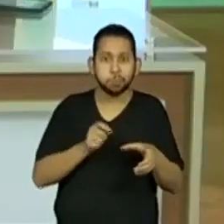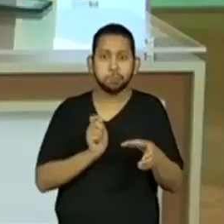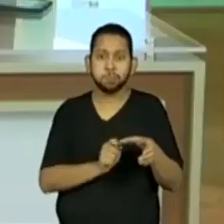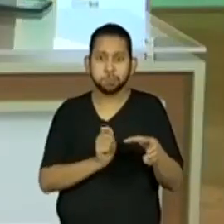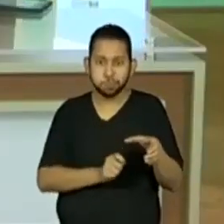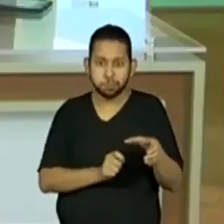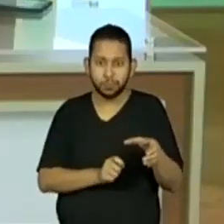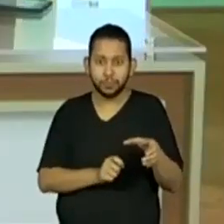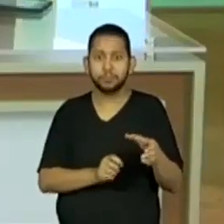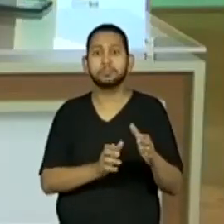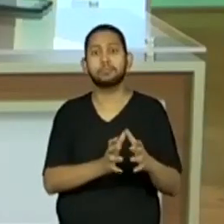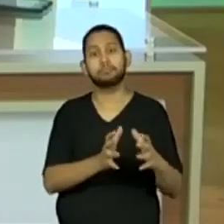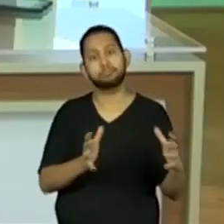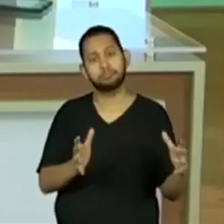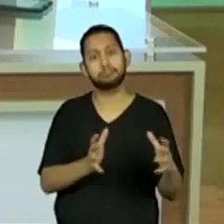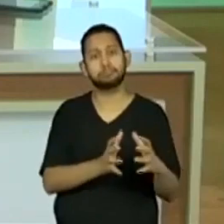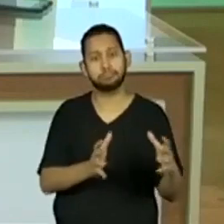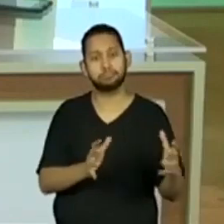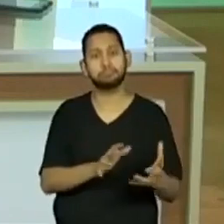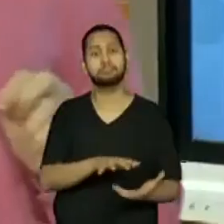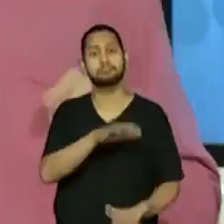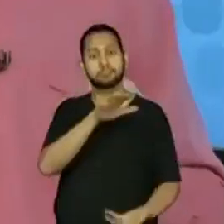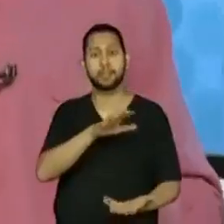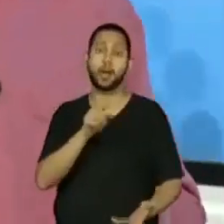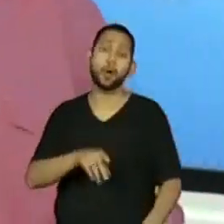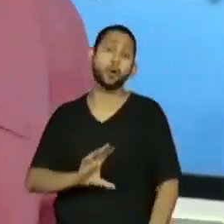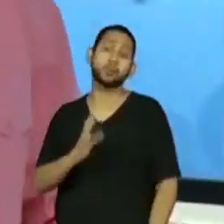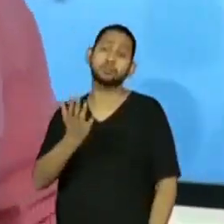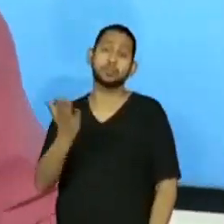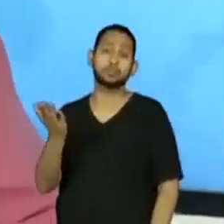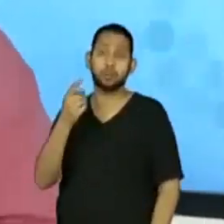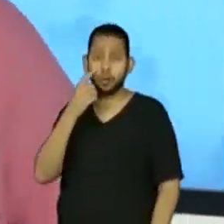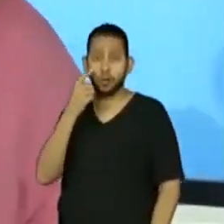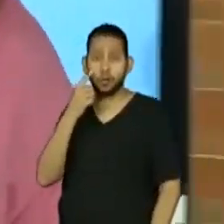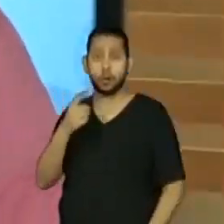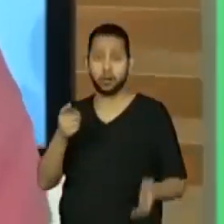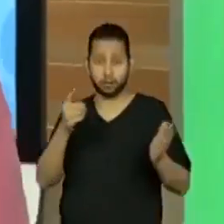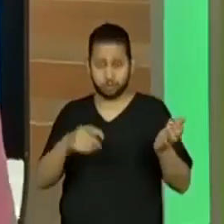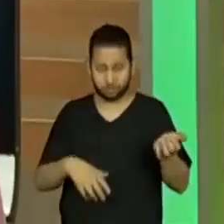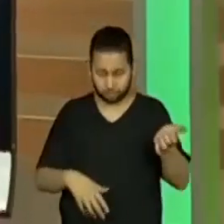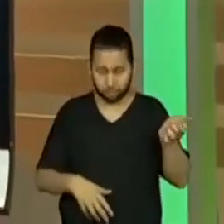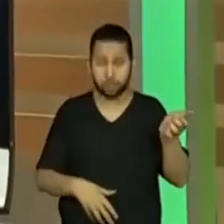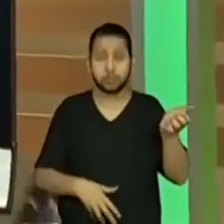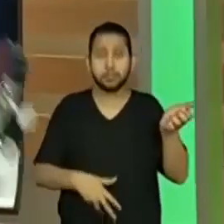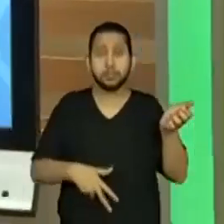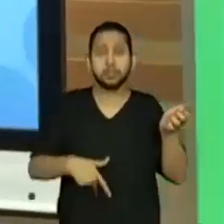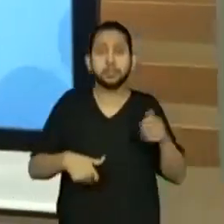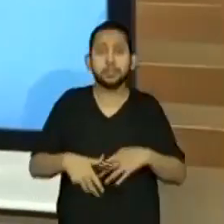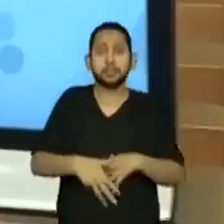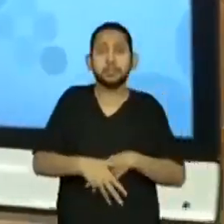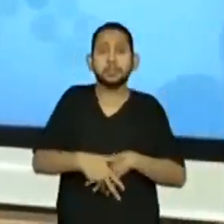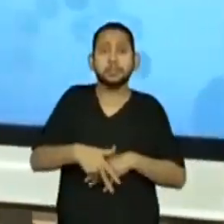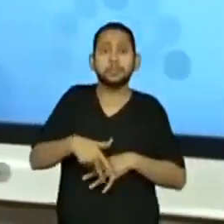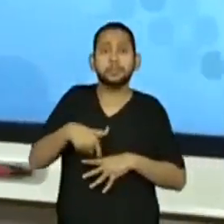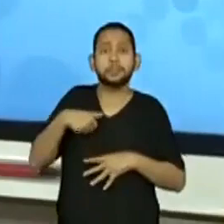da espessura, que é o que acontece aqui nas cordas do